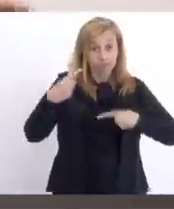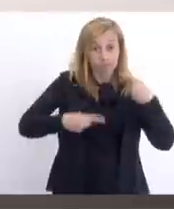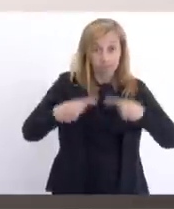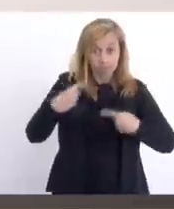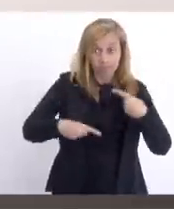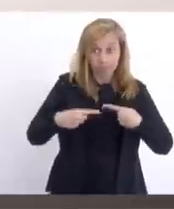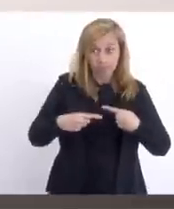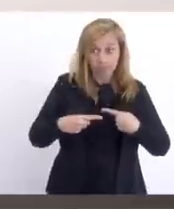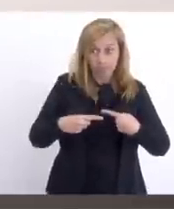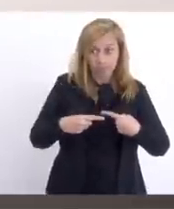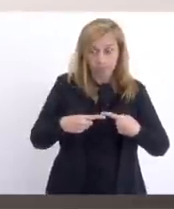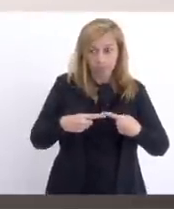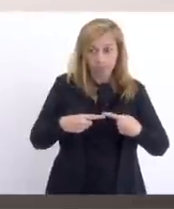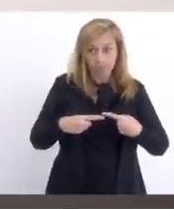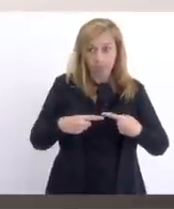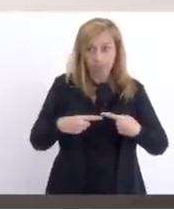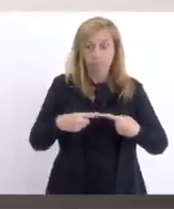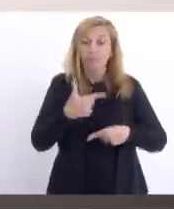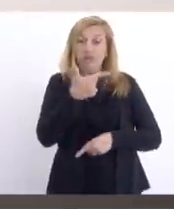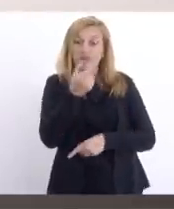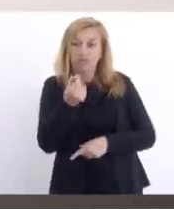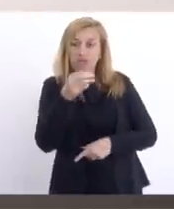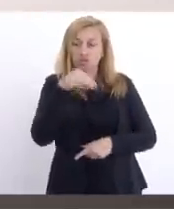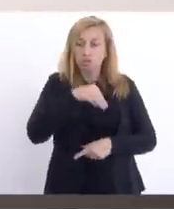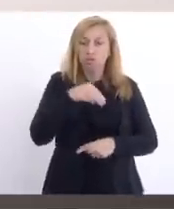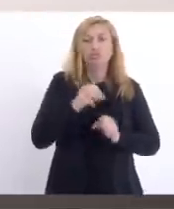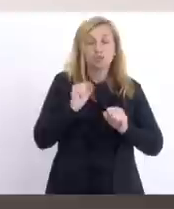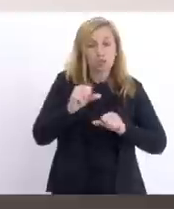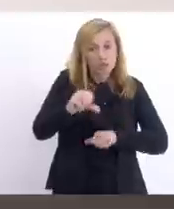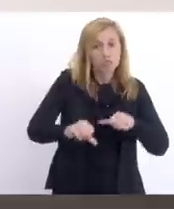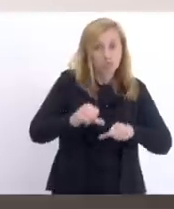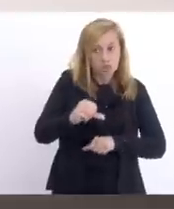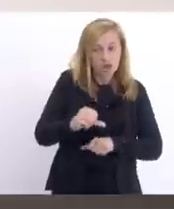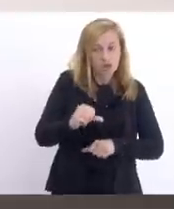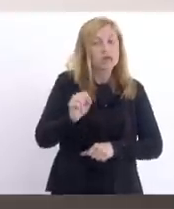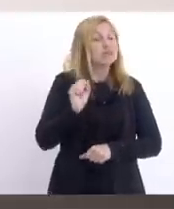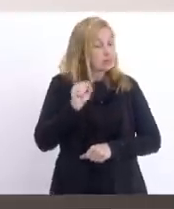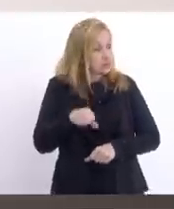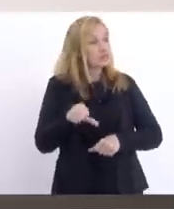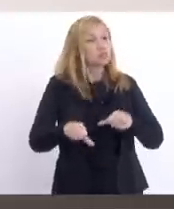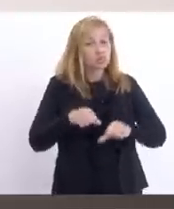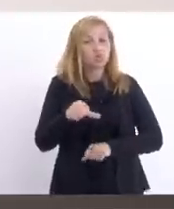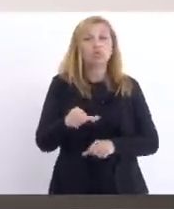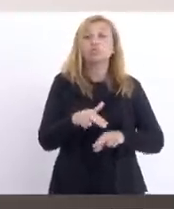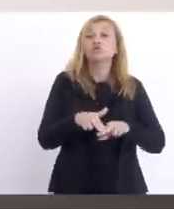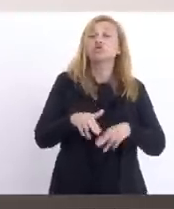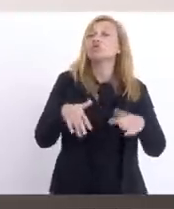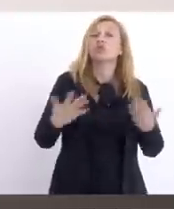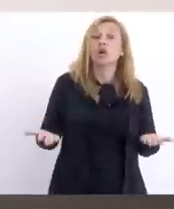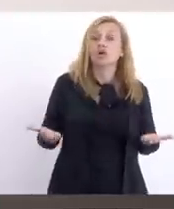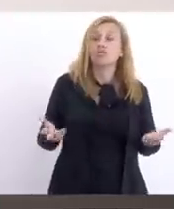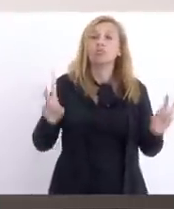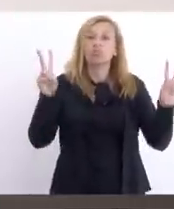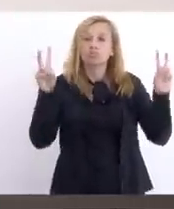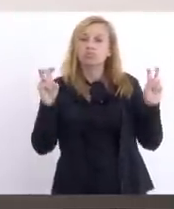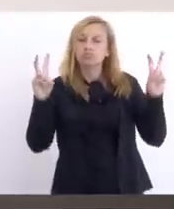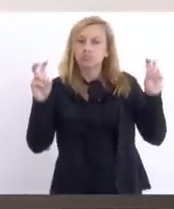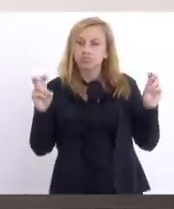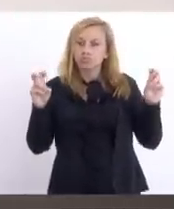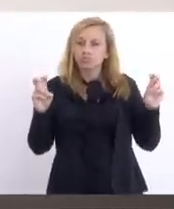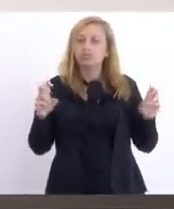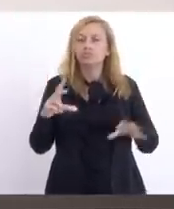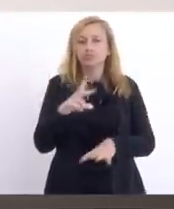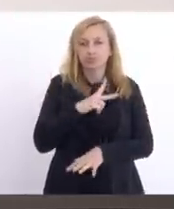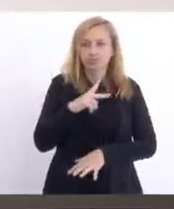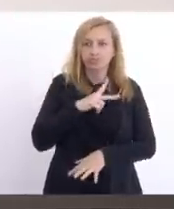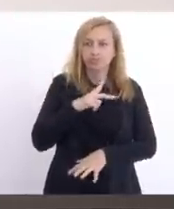um slogan, no meu entendimento, diz assim, em 20 minutos as coisas podem mudar. E mudou. E mudou por causa de uma questão da